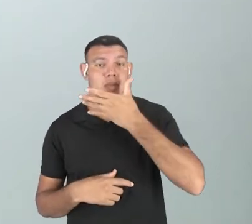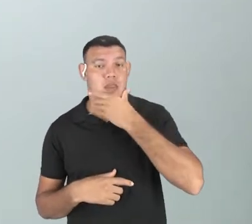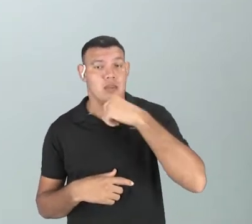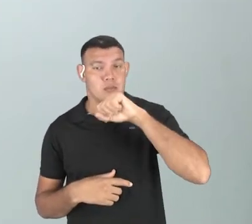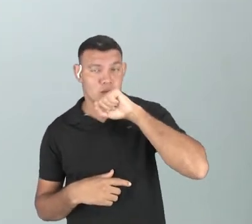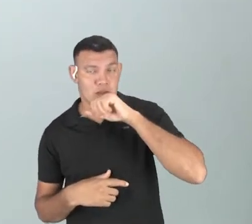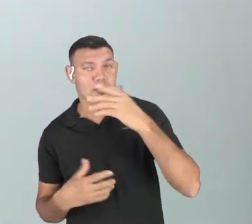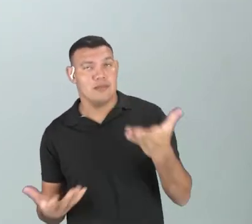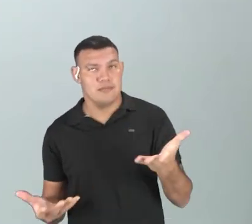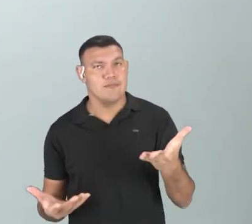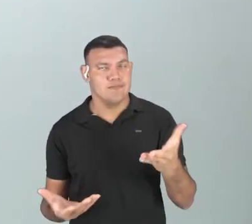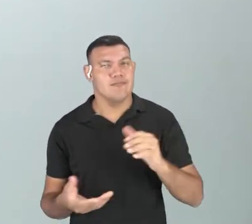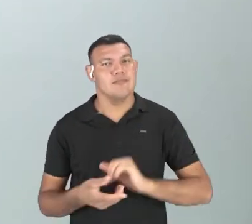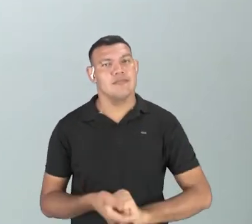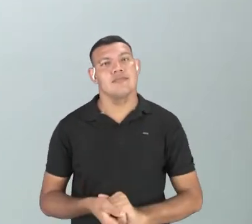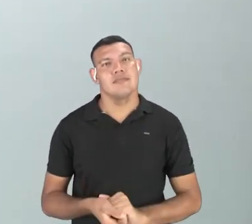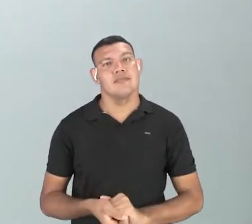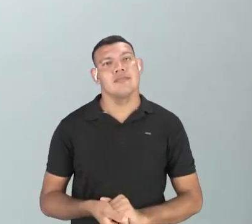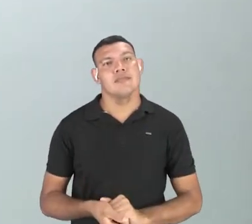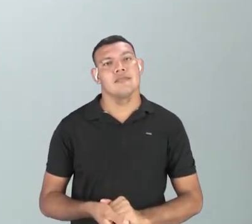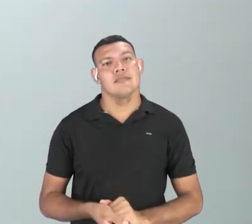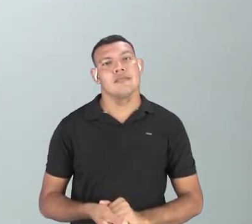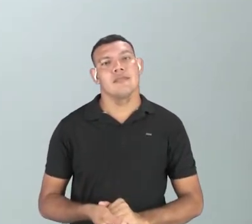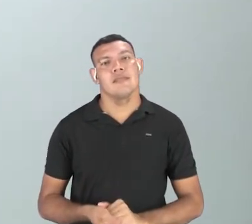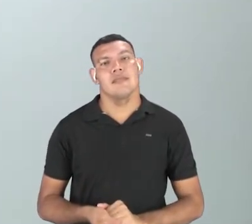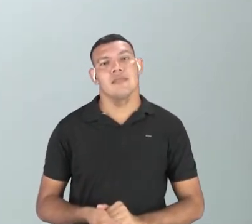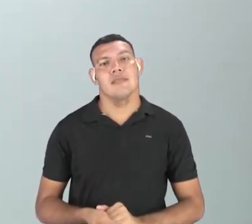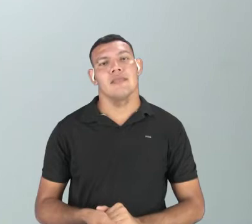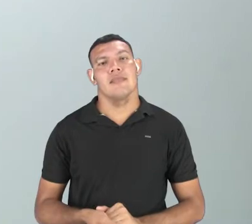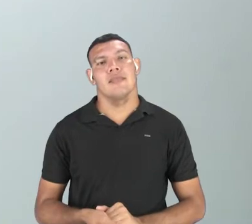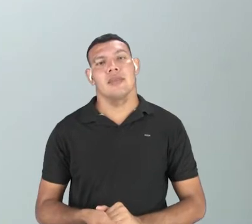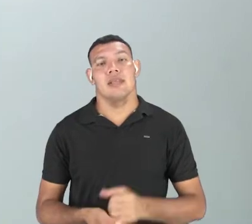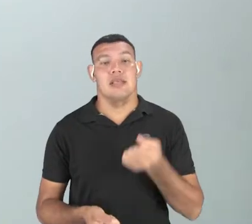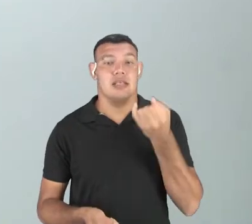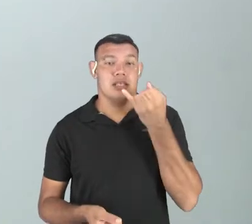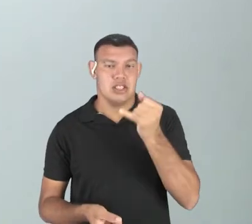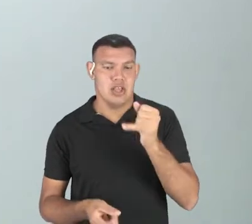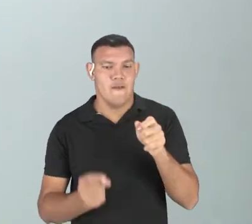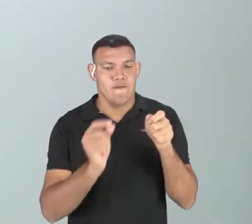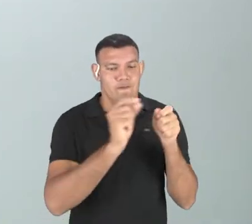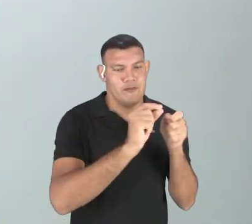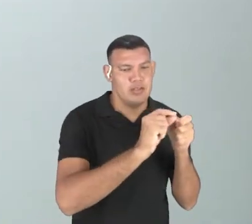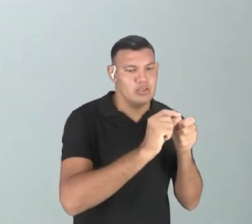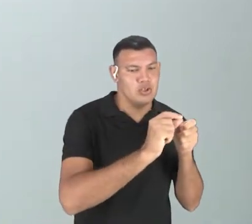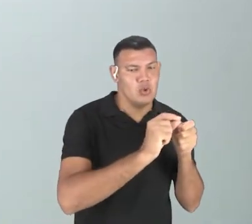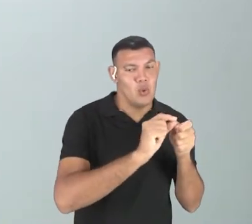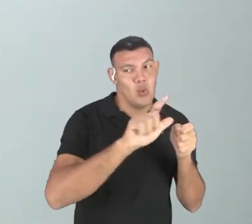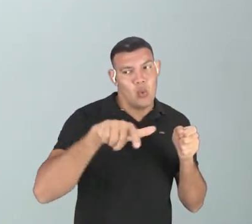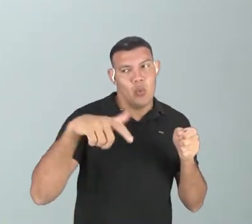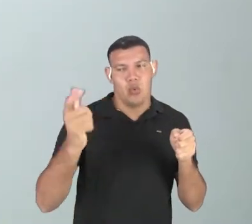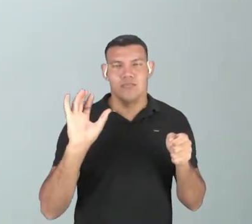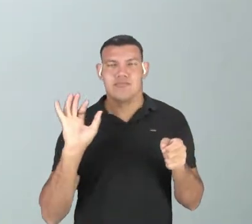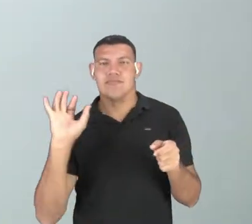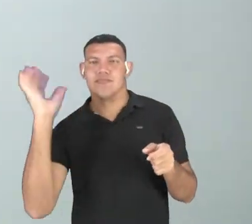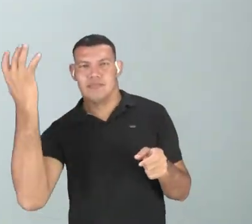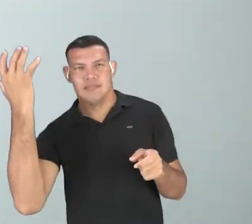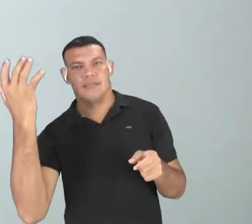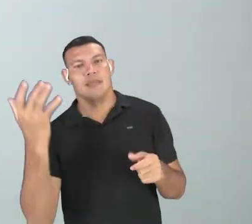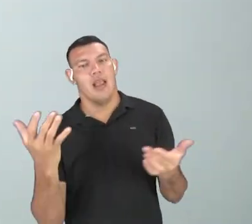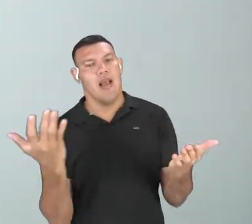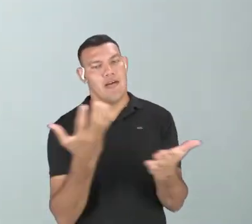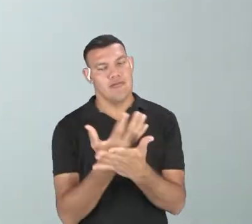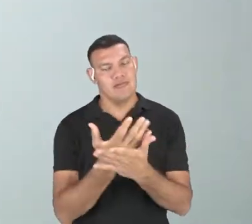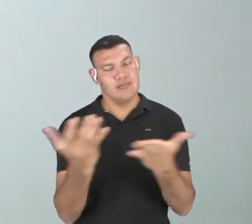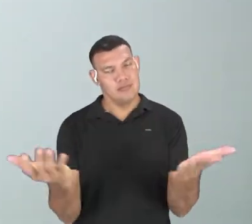Viram? É uma condição. Se você fizer uma coisa, outra pode acontecer. É nesse sentido, é nessa pegada que a nossa aula